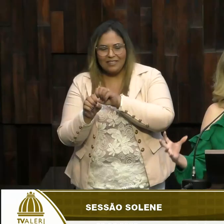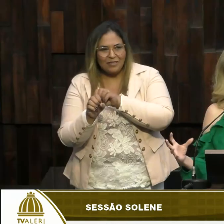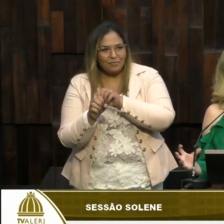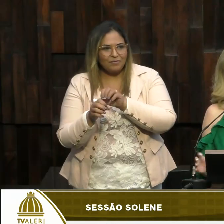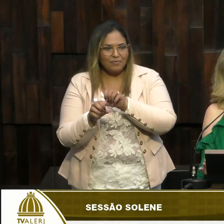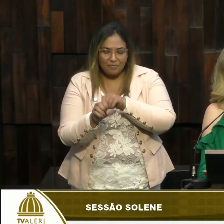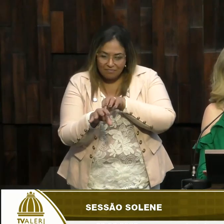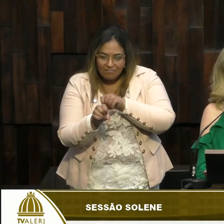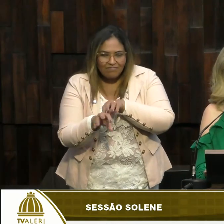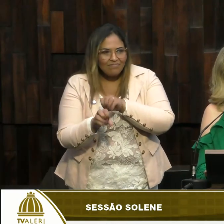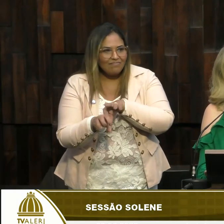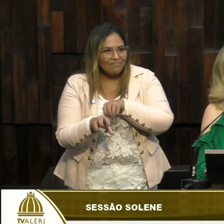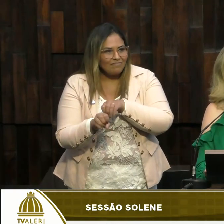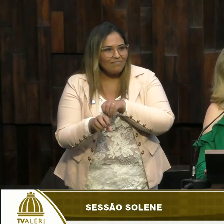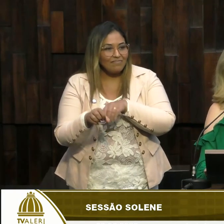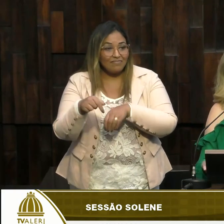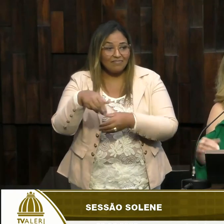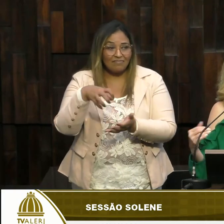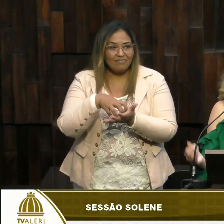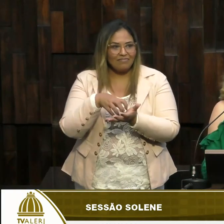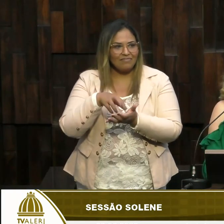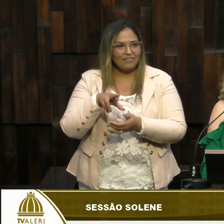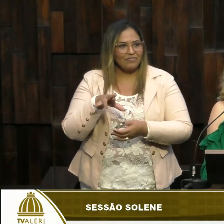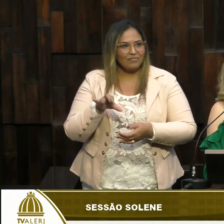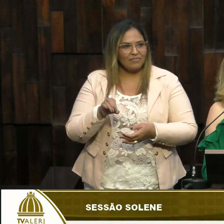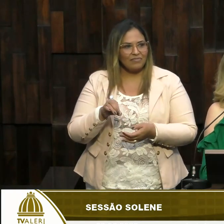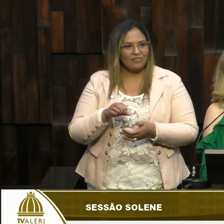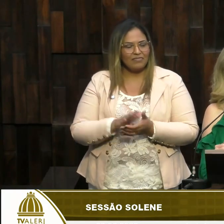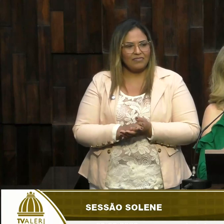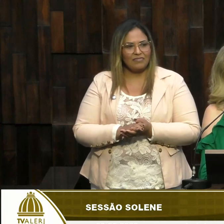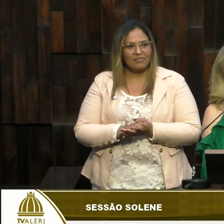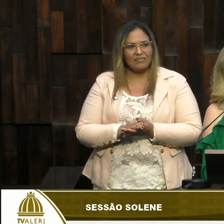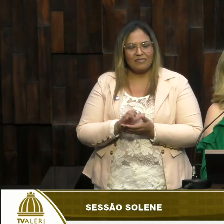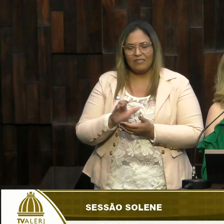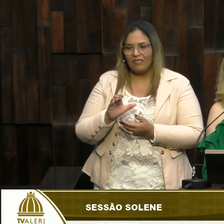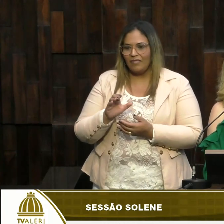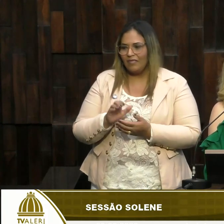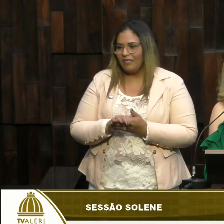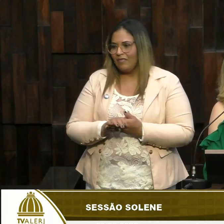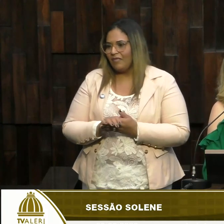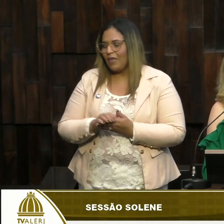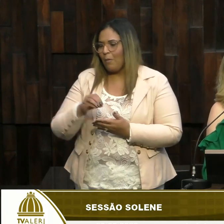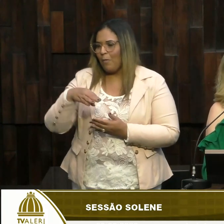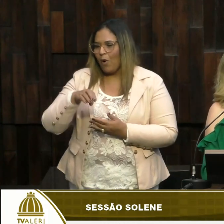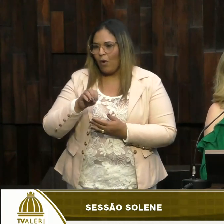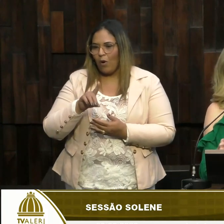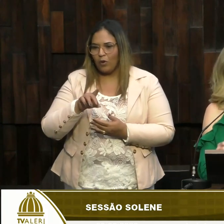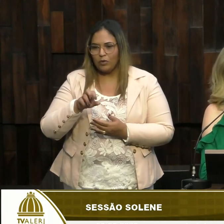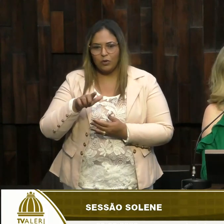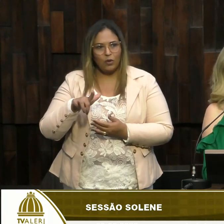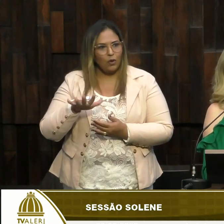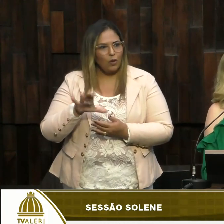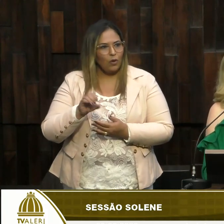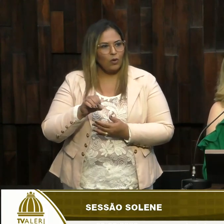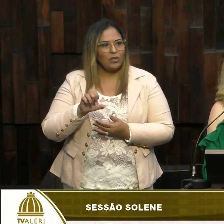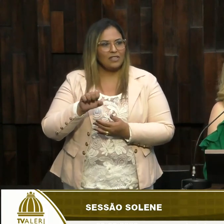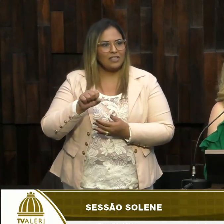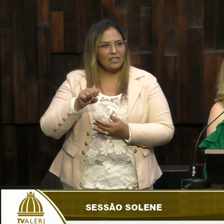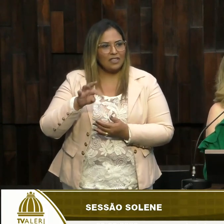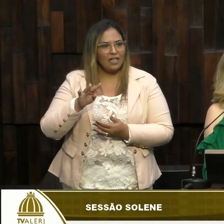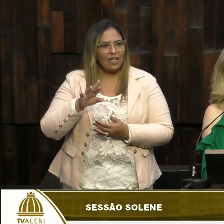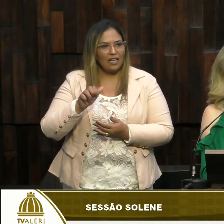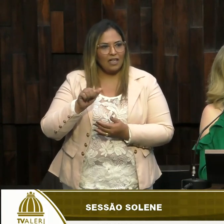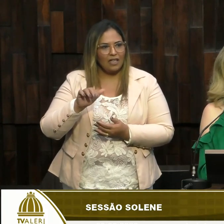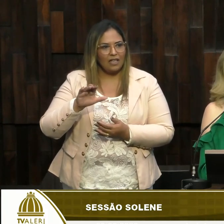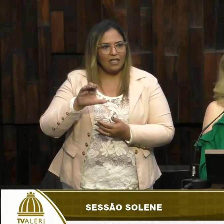no centro do Rio de Janeiro. Para citar, eu dei aula no Companhia dos Módulos, na Estácio, dei